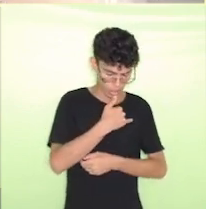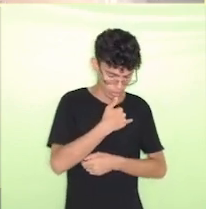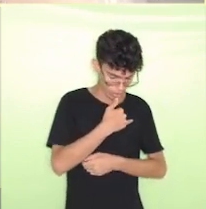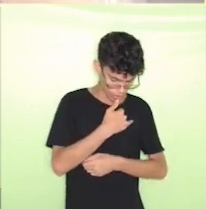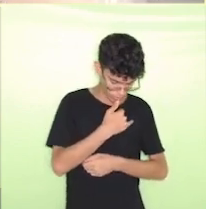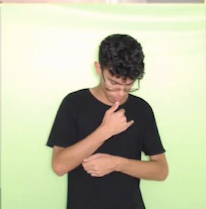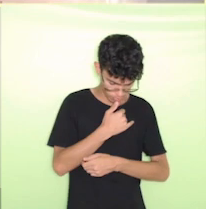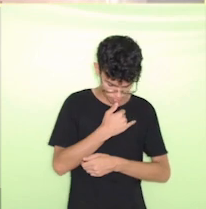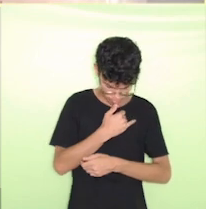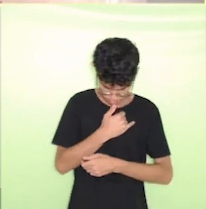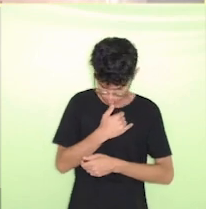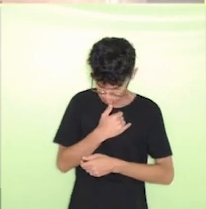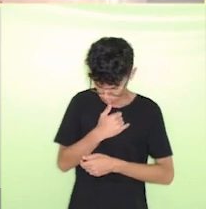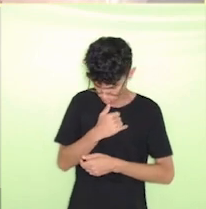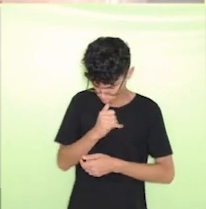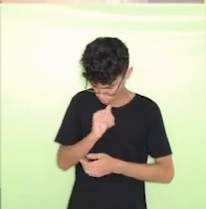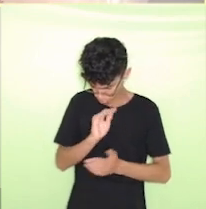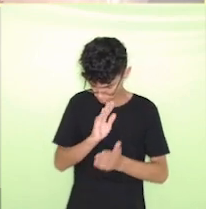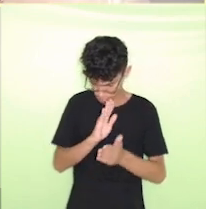embora.